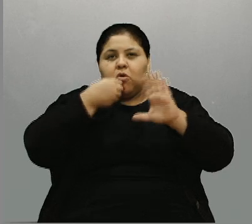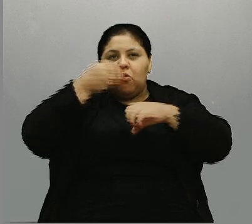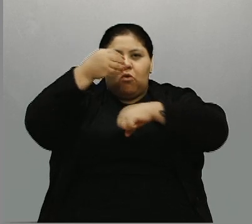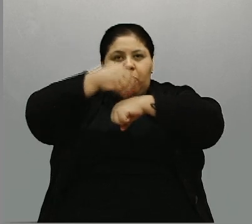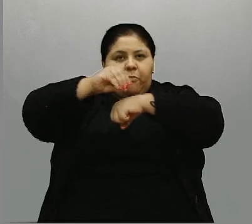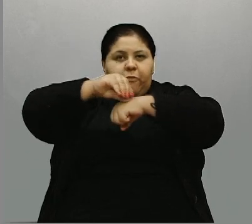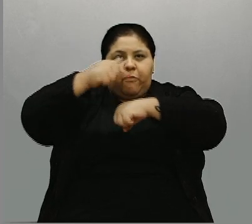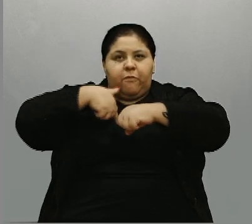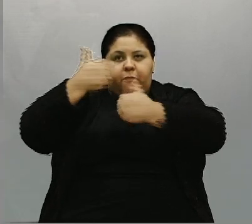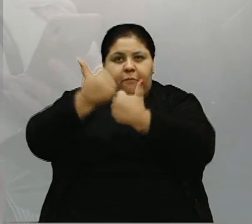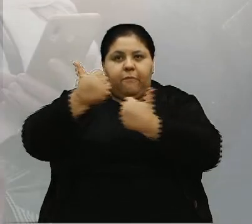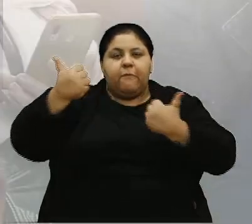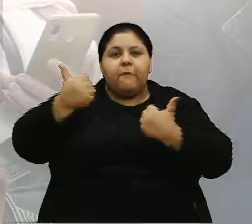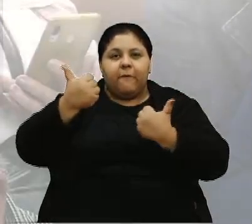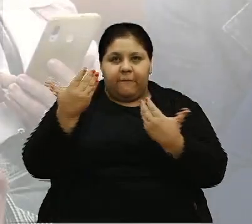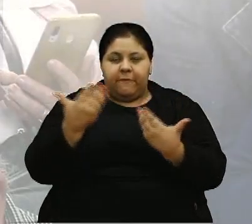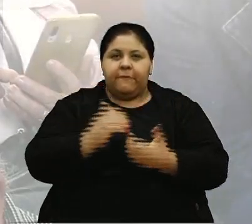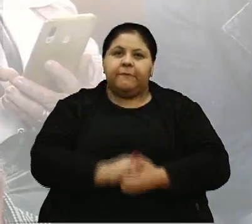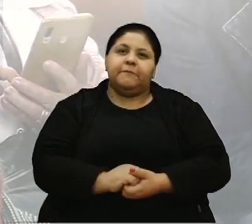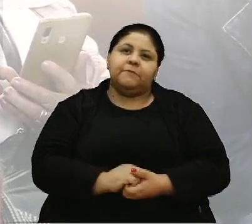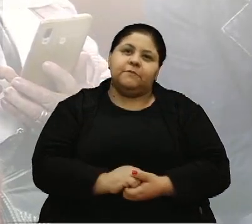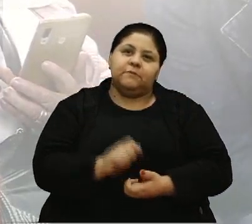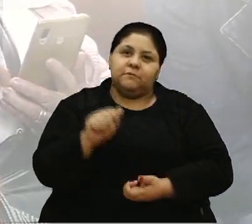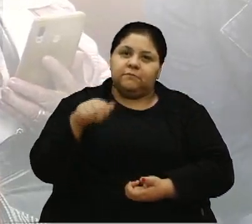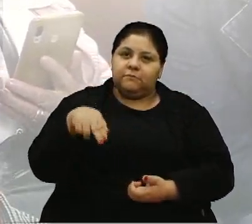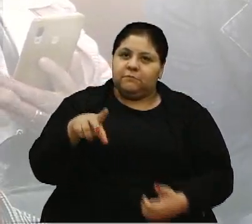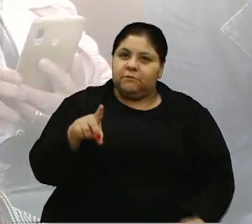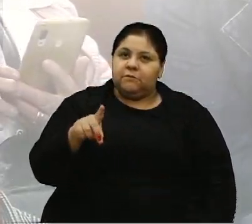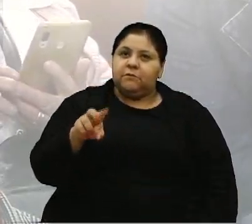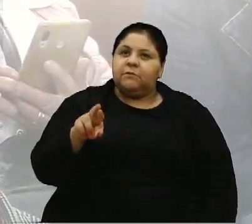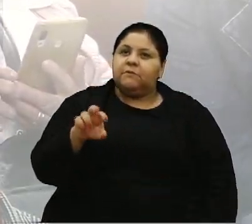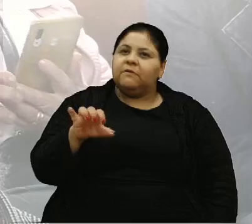assessora Andréia Perassolo,